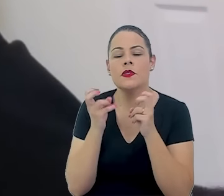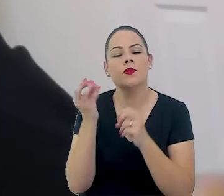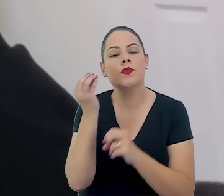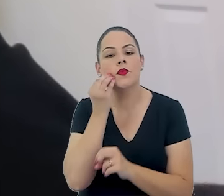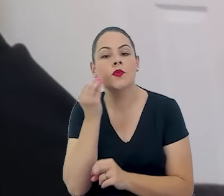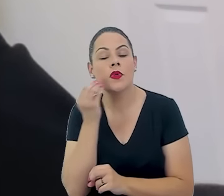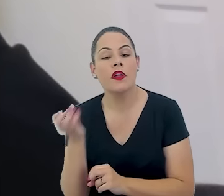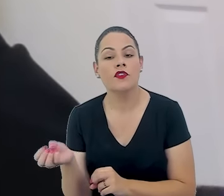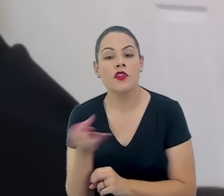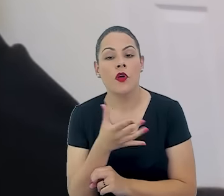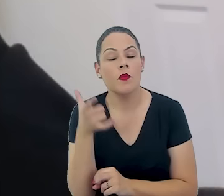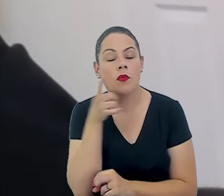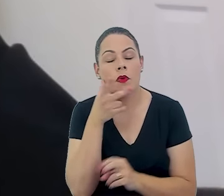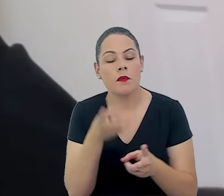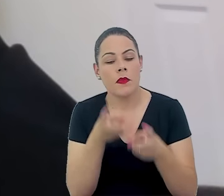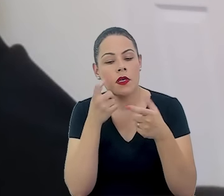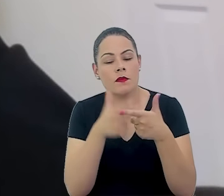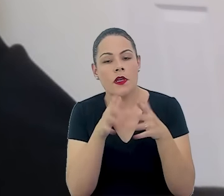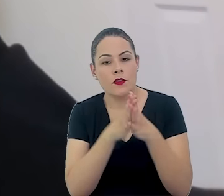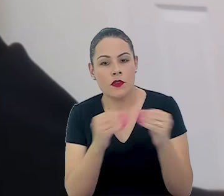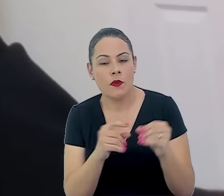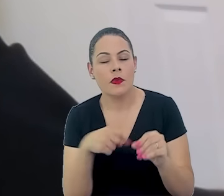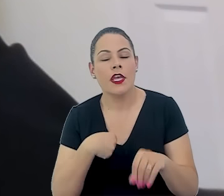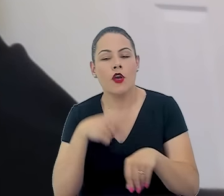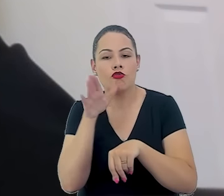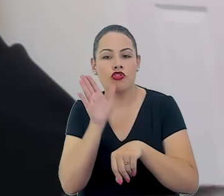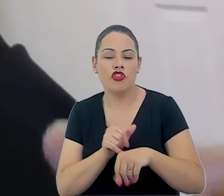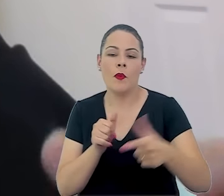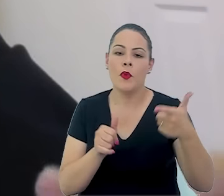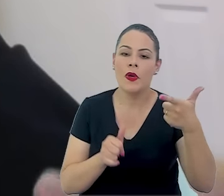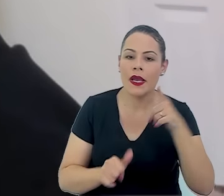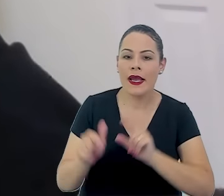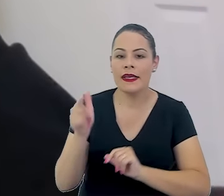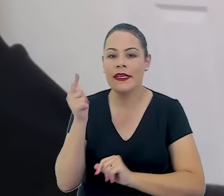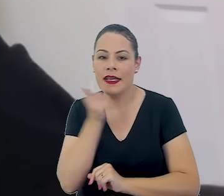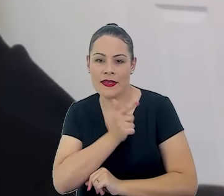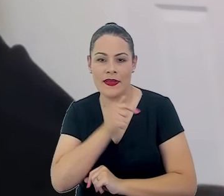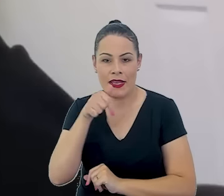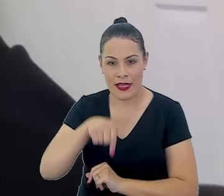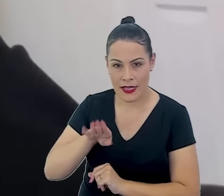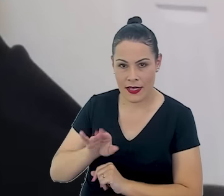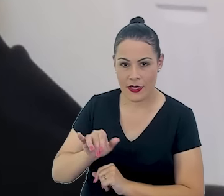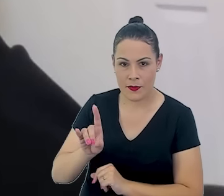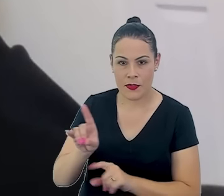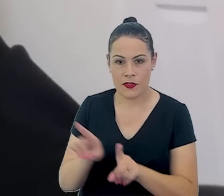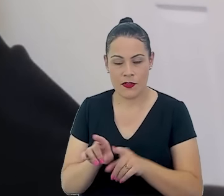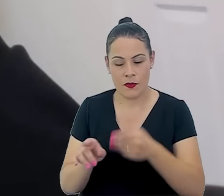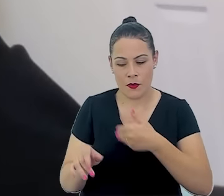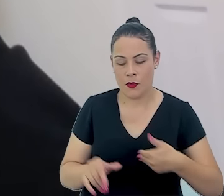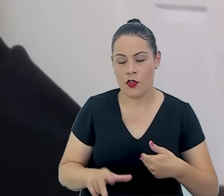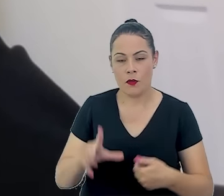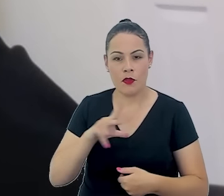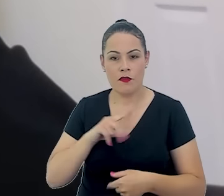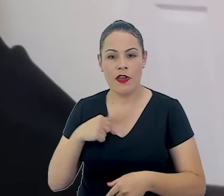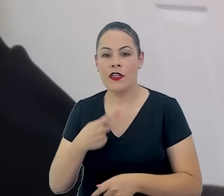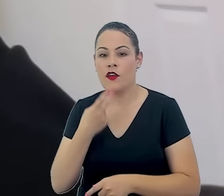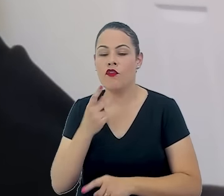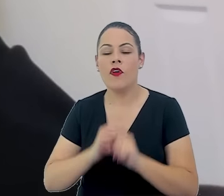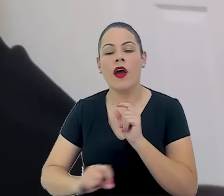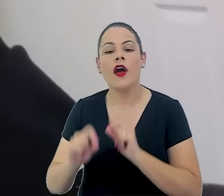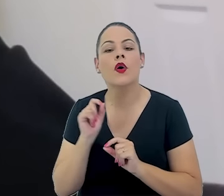identificar oportunidades para soluções que eu chamo ganha-ganha. Conosco aqui no BID Invest, no setor privado, do que é que eu, Luiz?